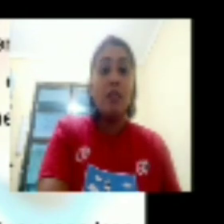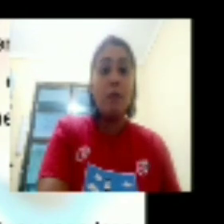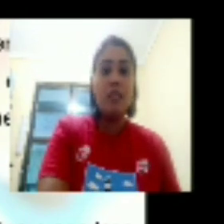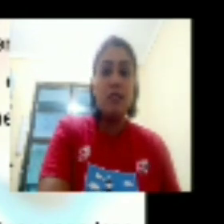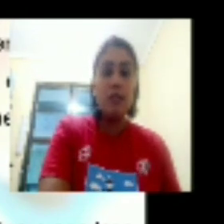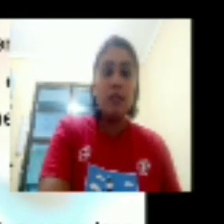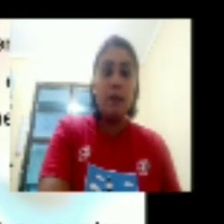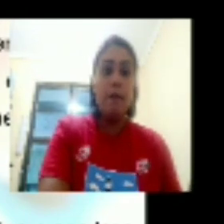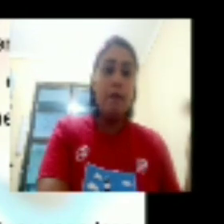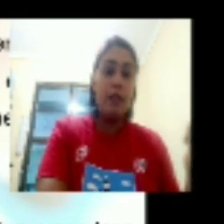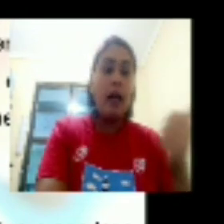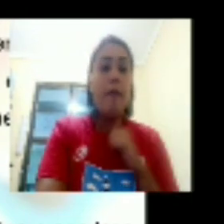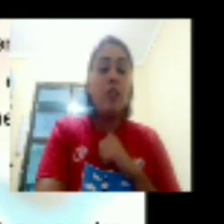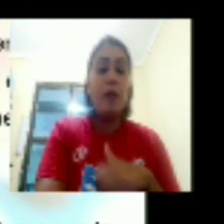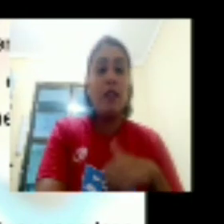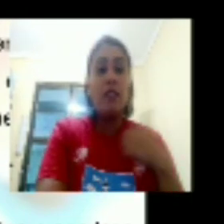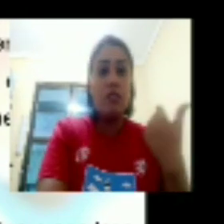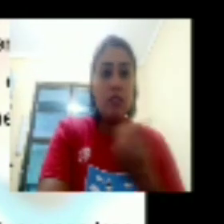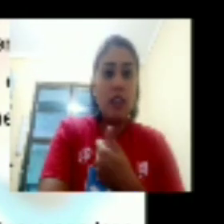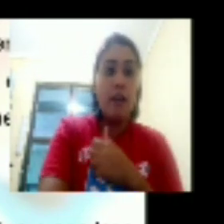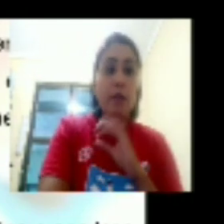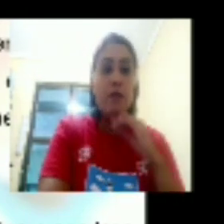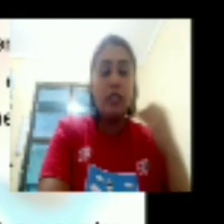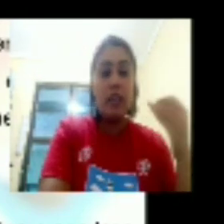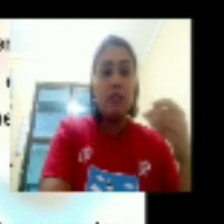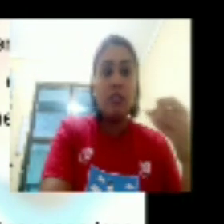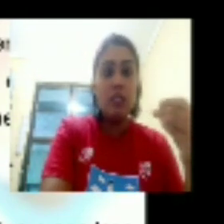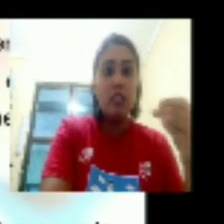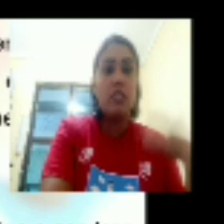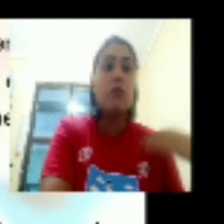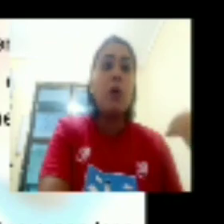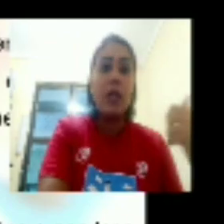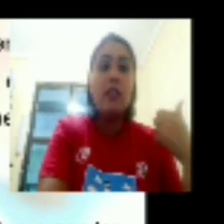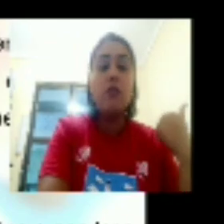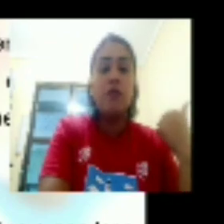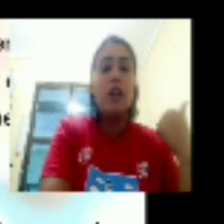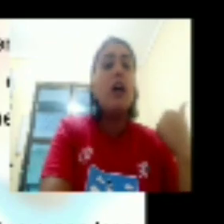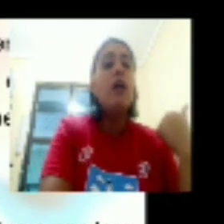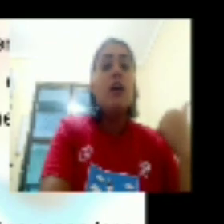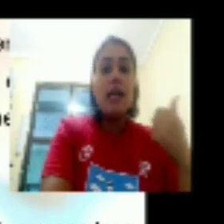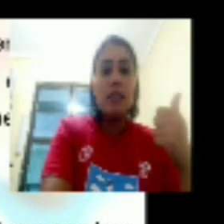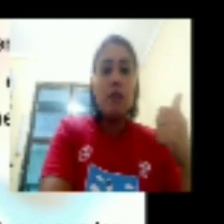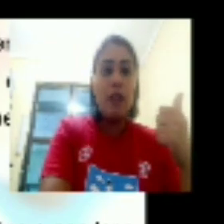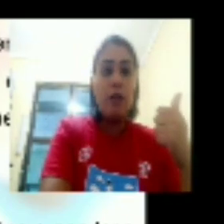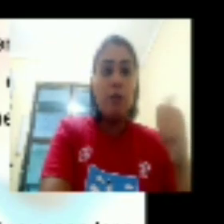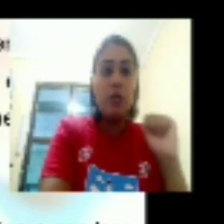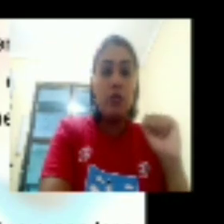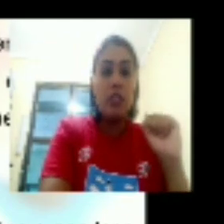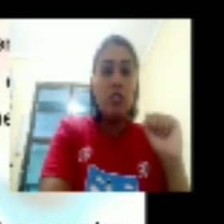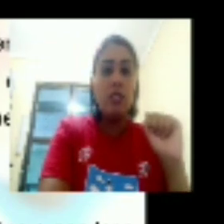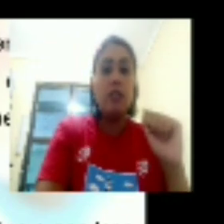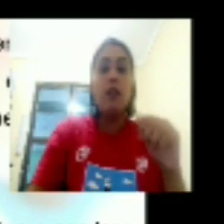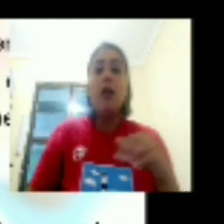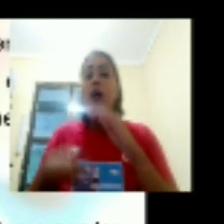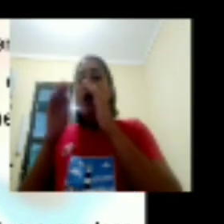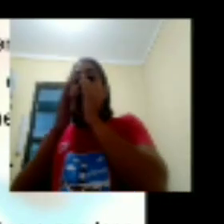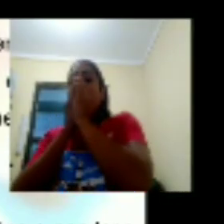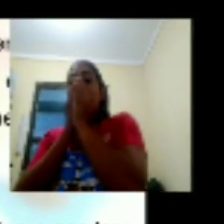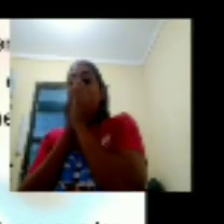que realmente precisa, tá? Espero que isso tenha realmente ficado entendido. Qualquer dúvida, é só falar comigo, tá,